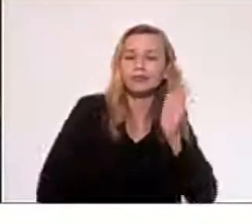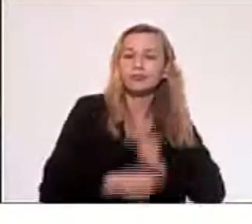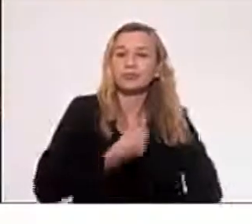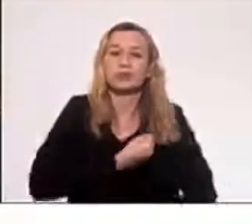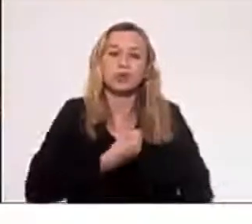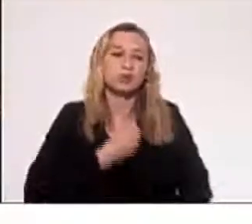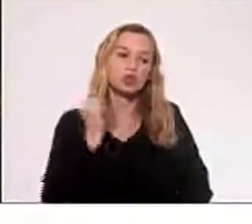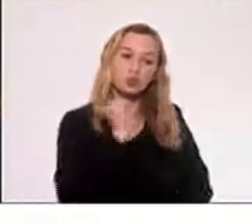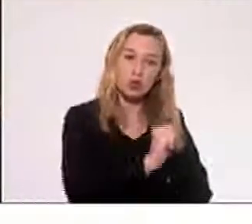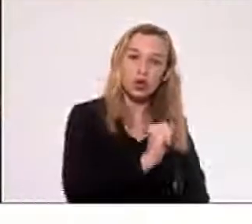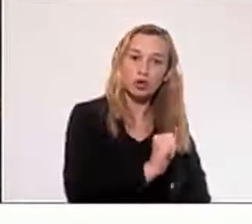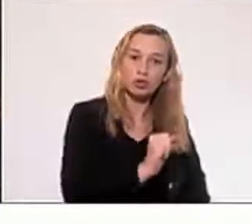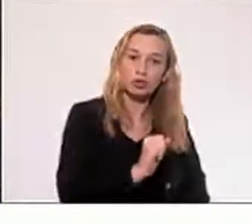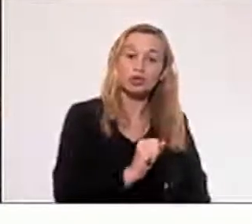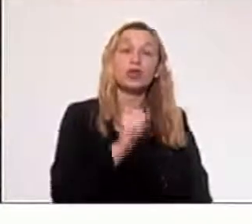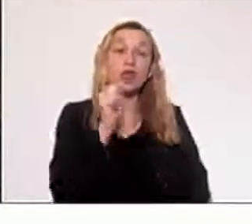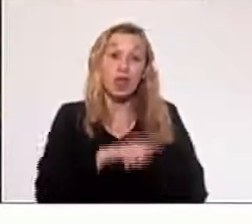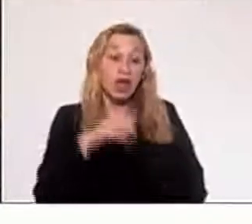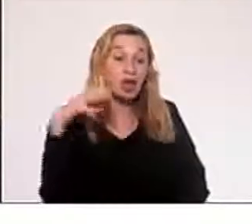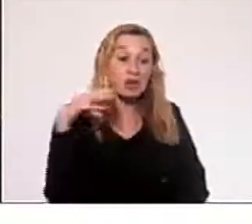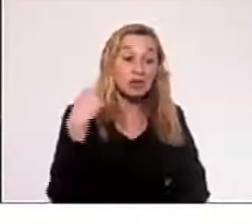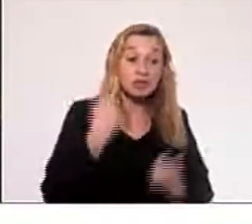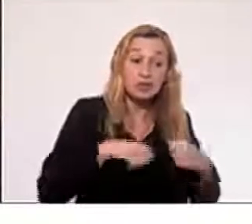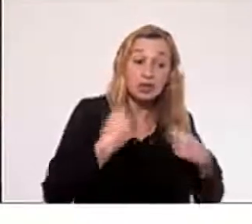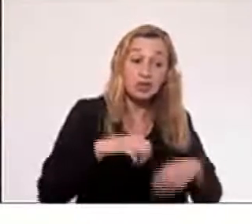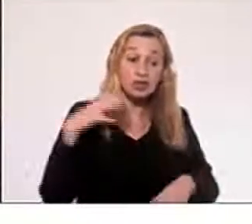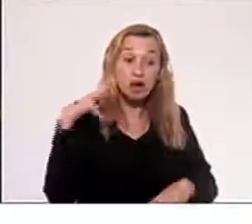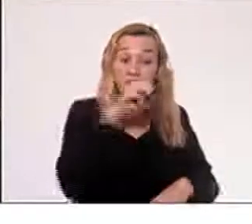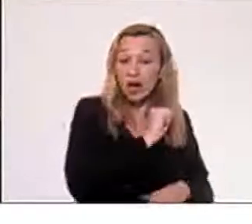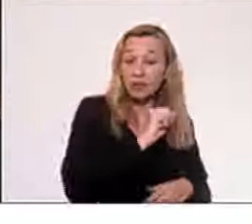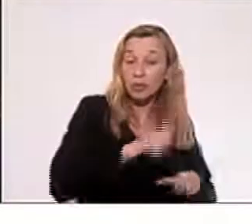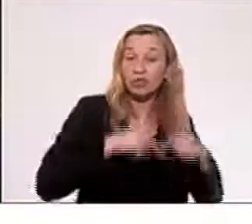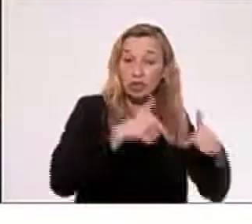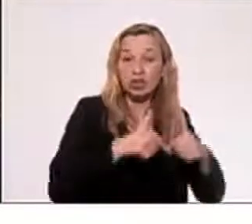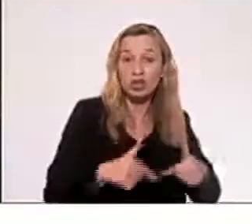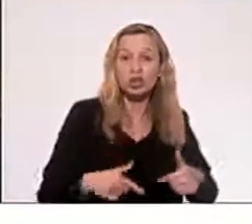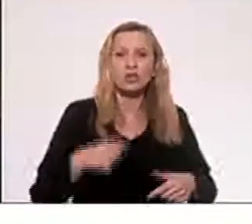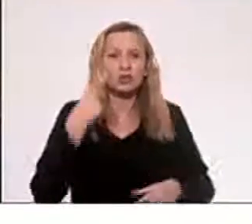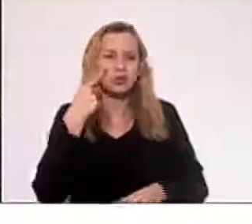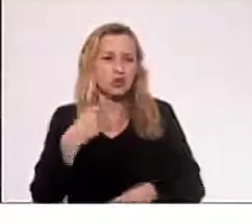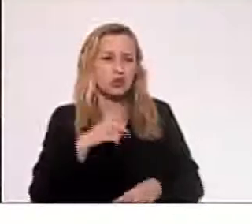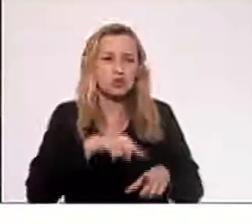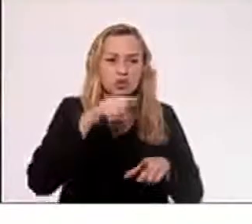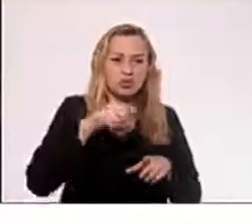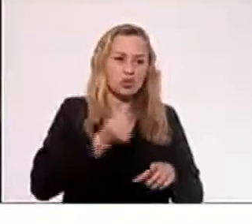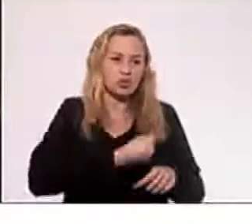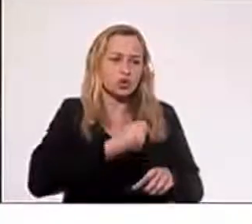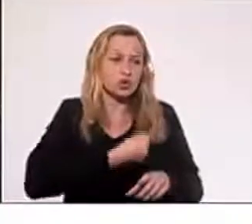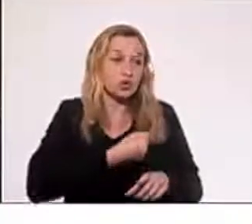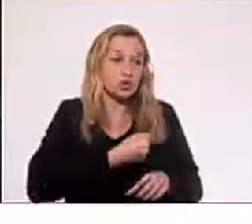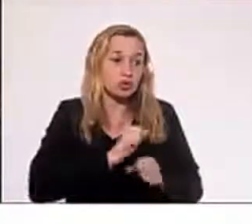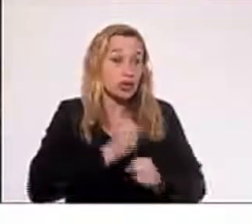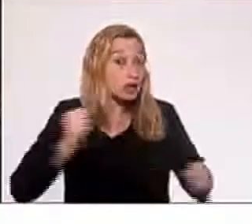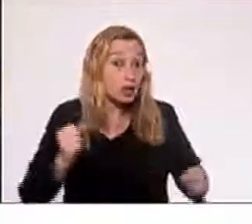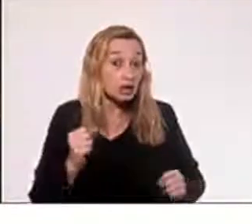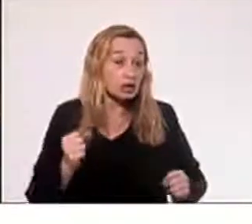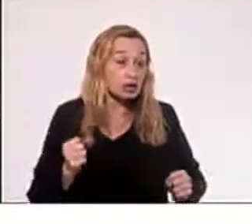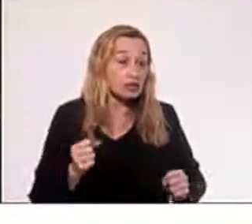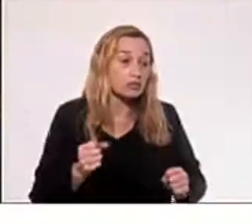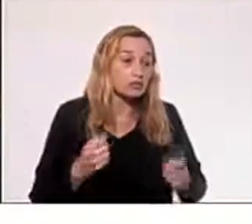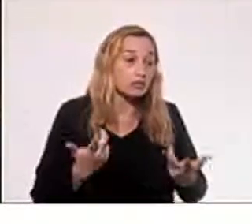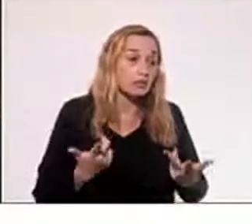de homicídios. Isso é urgente. Quando a gente olha, esses dados são alarmantes, senhora presidenta. A gente não